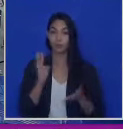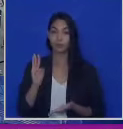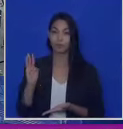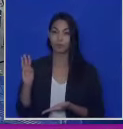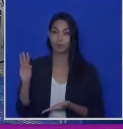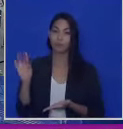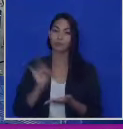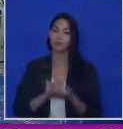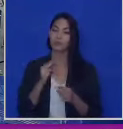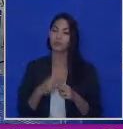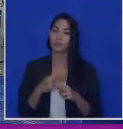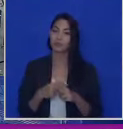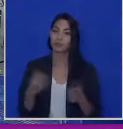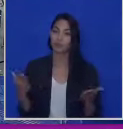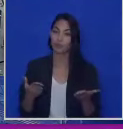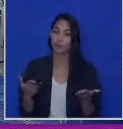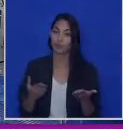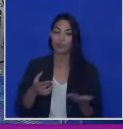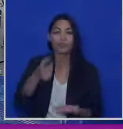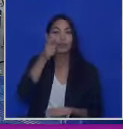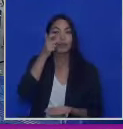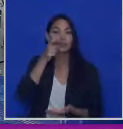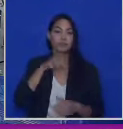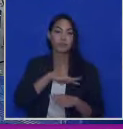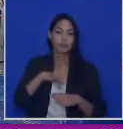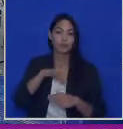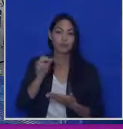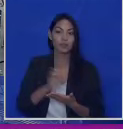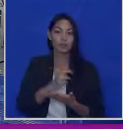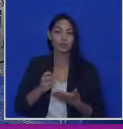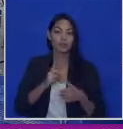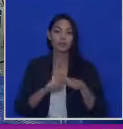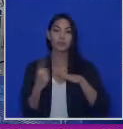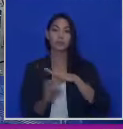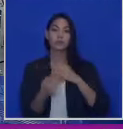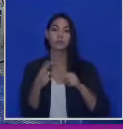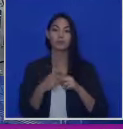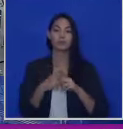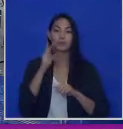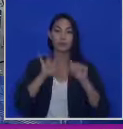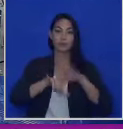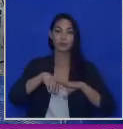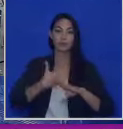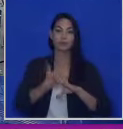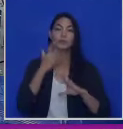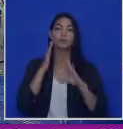da Caixa. E a partir de agora você pode acompanhar o sorteio da Quina através dos perfis do